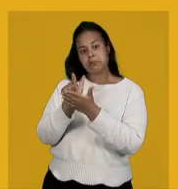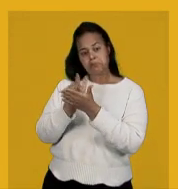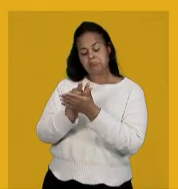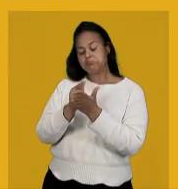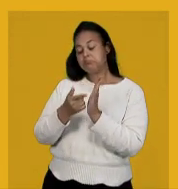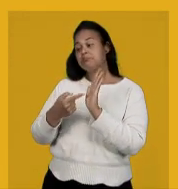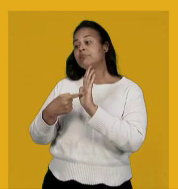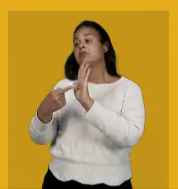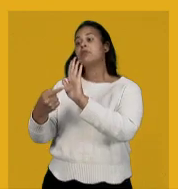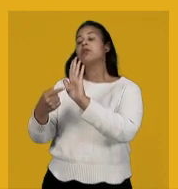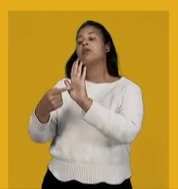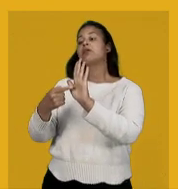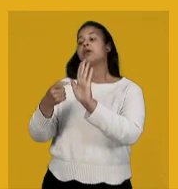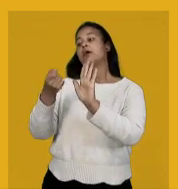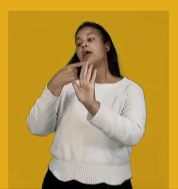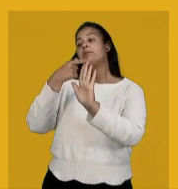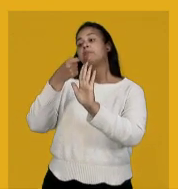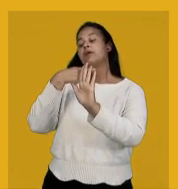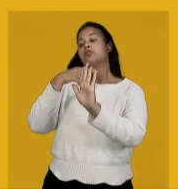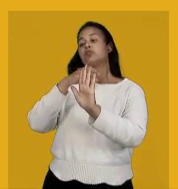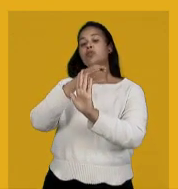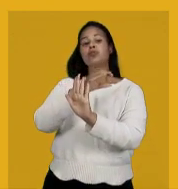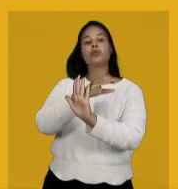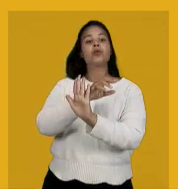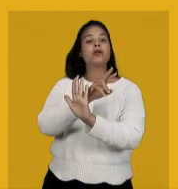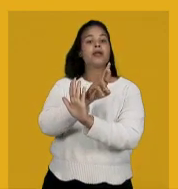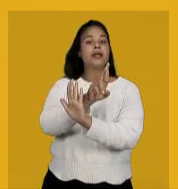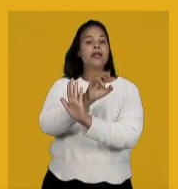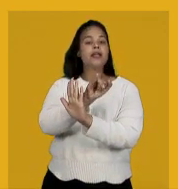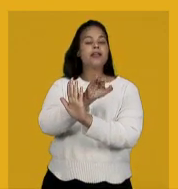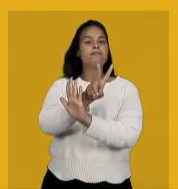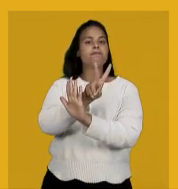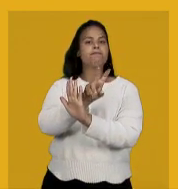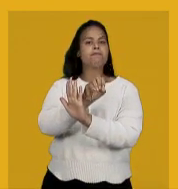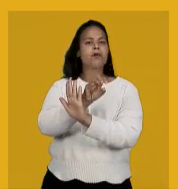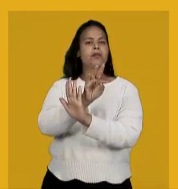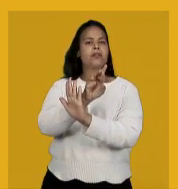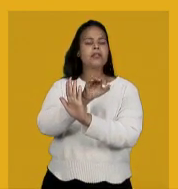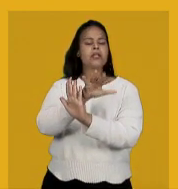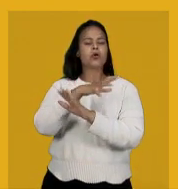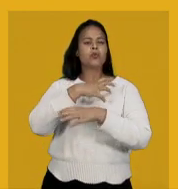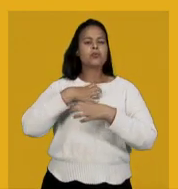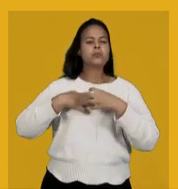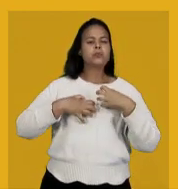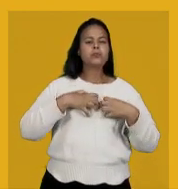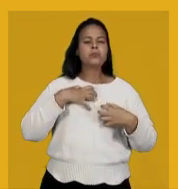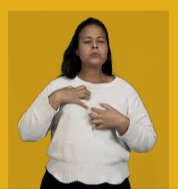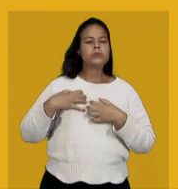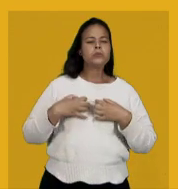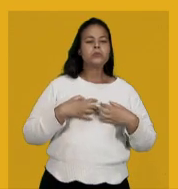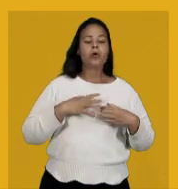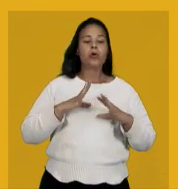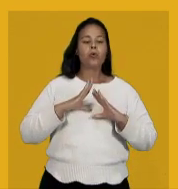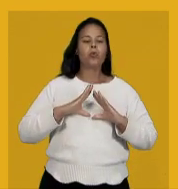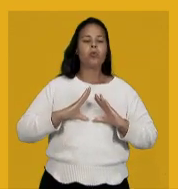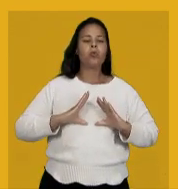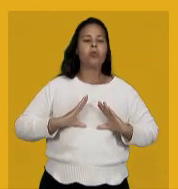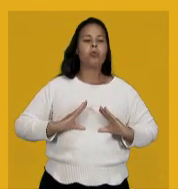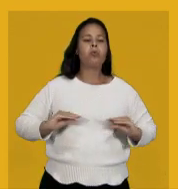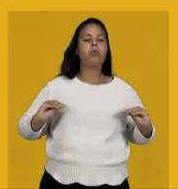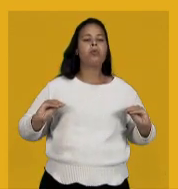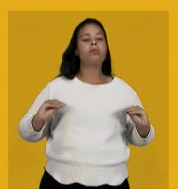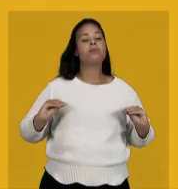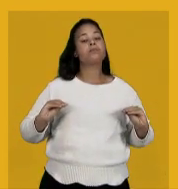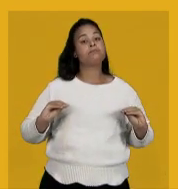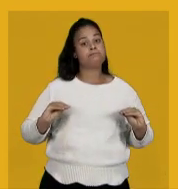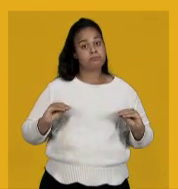exemplo, um clonazepam, que é o famoso Rivotril. É um tipo de ansiolítico para aliviar os sintomas da ansiedade.